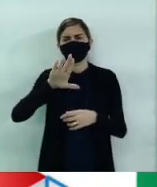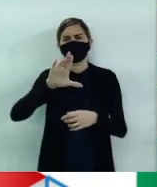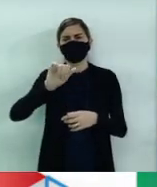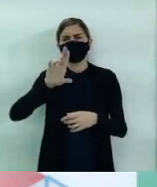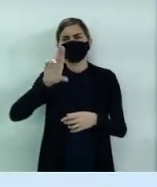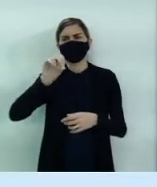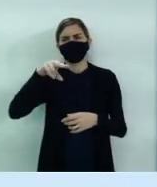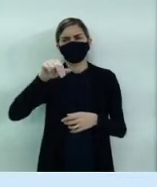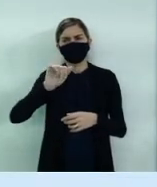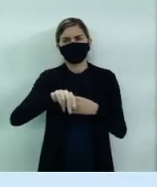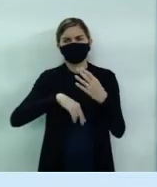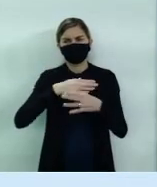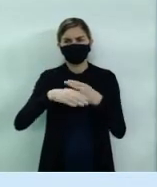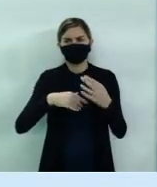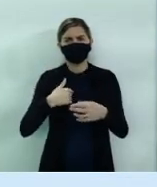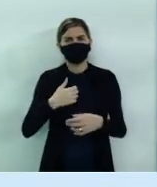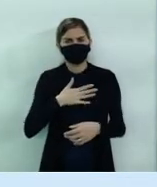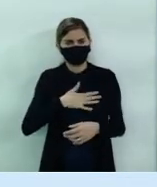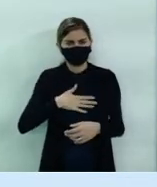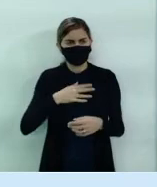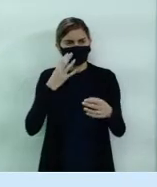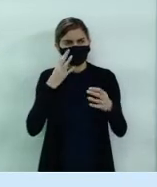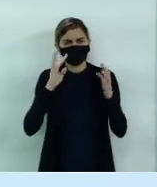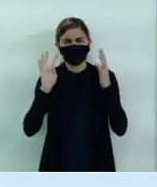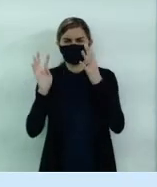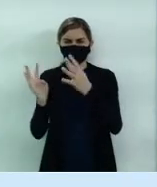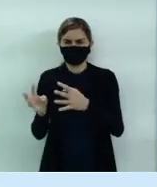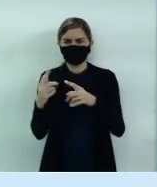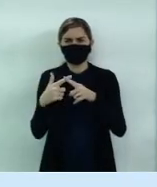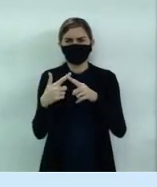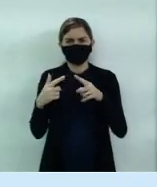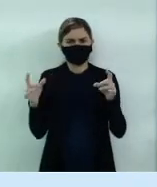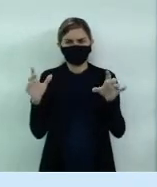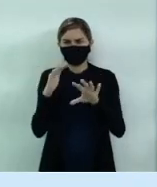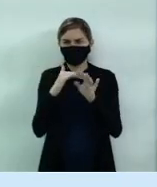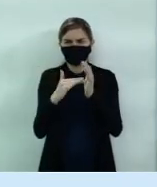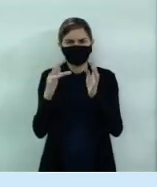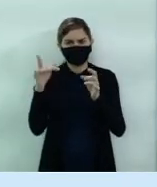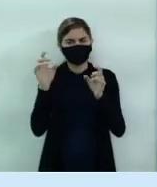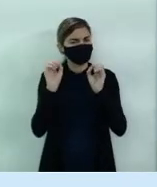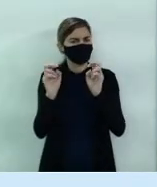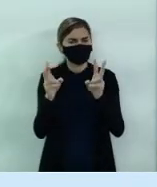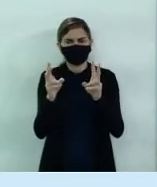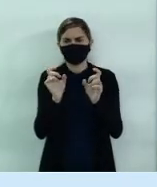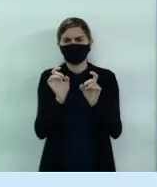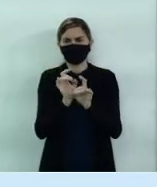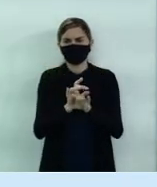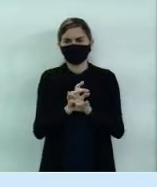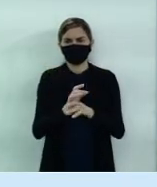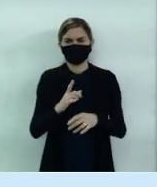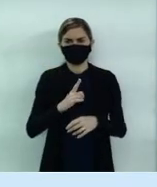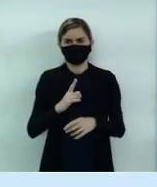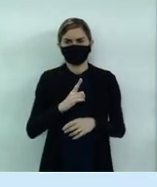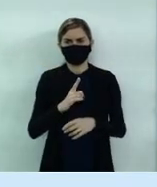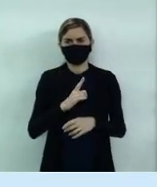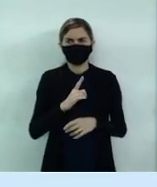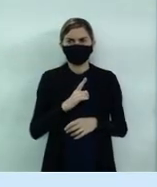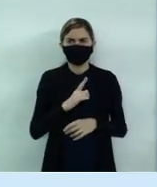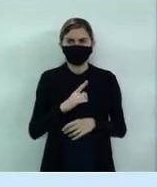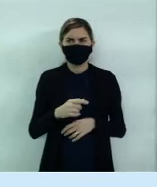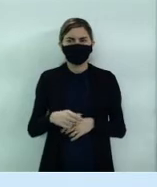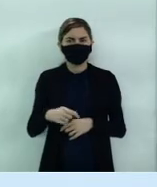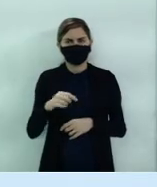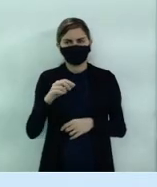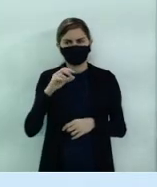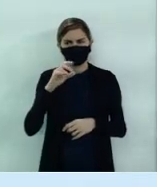sódio mais a água. Agora eu gostaria que vocês viessem para cá, porque já está tudo aqui, ó. Aqui eu tenho, ó,